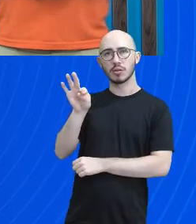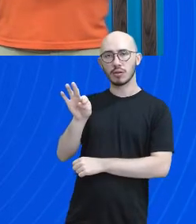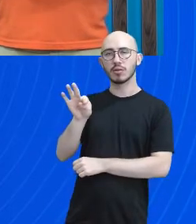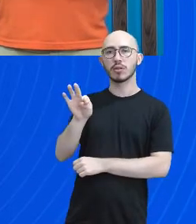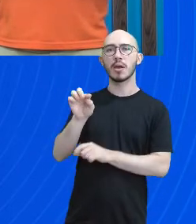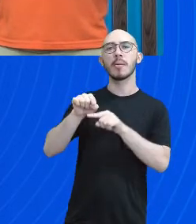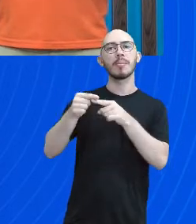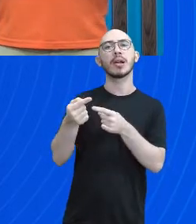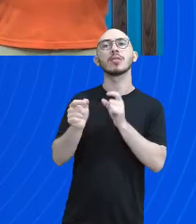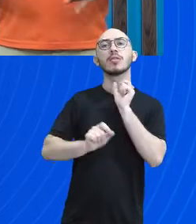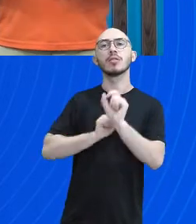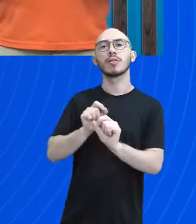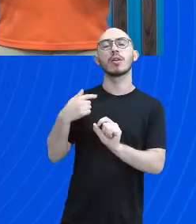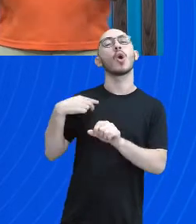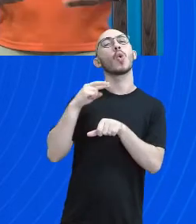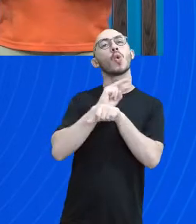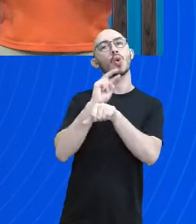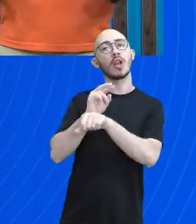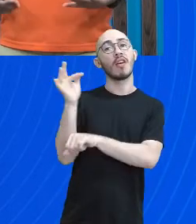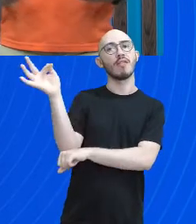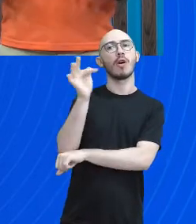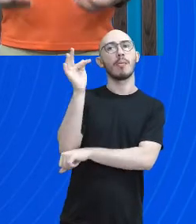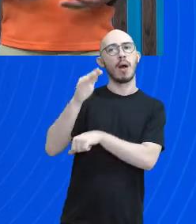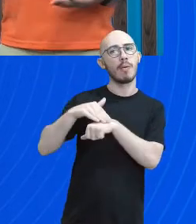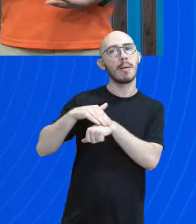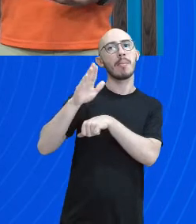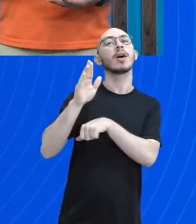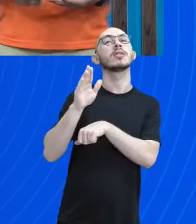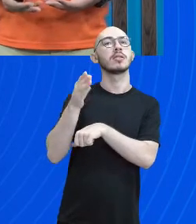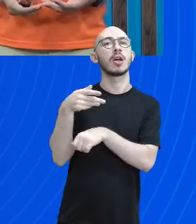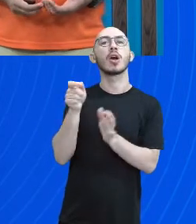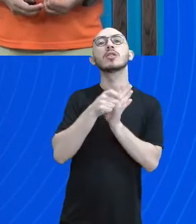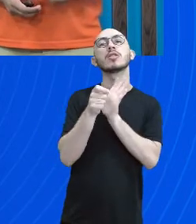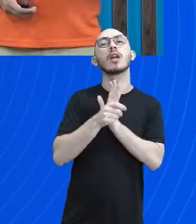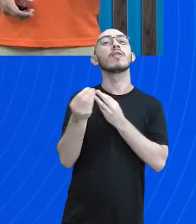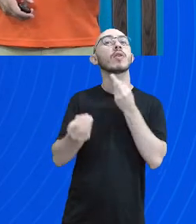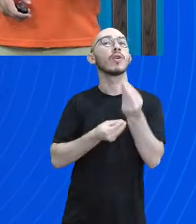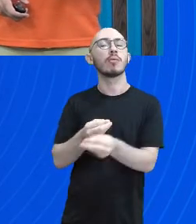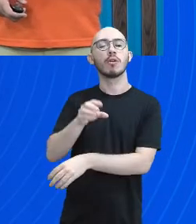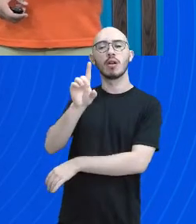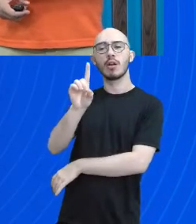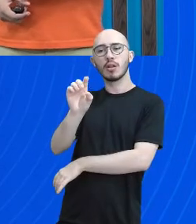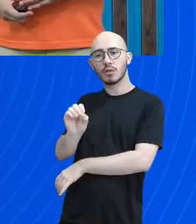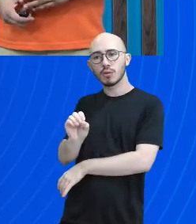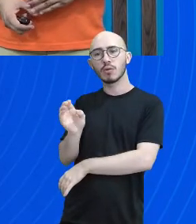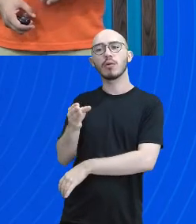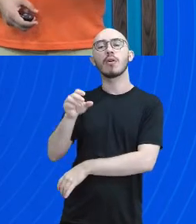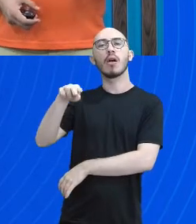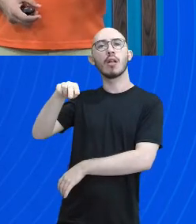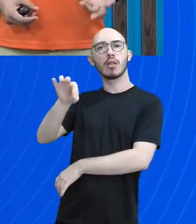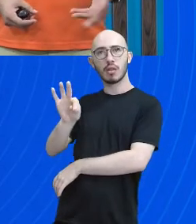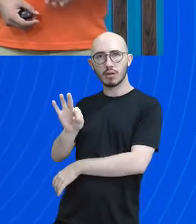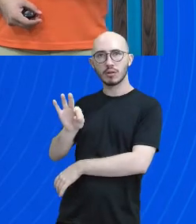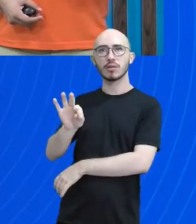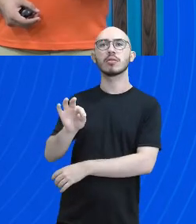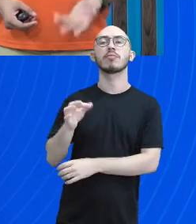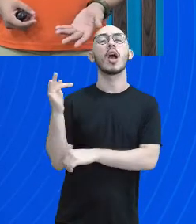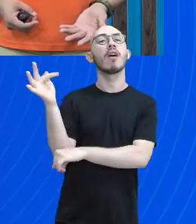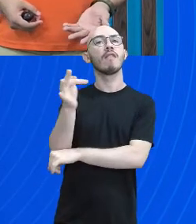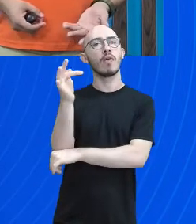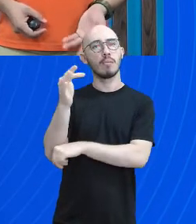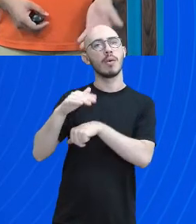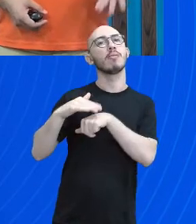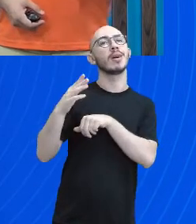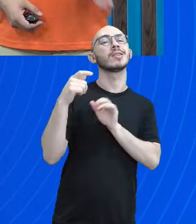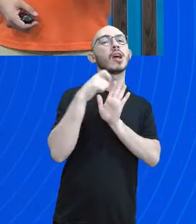comum sempre ser mais cuidadoso, mais formal, mais claro, que é do not. Então, do not open, mais formal, mais usado